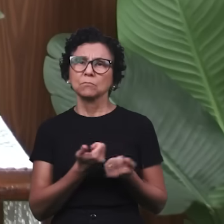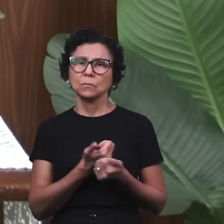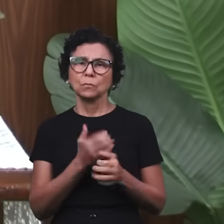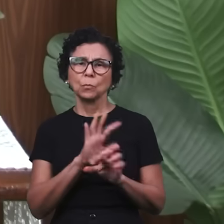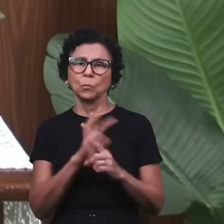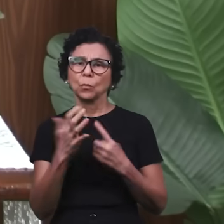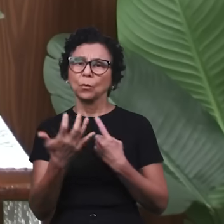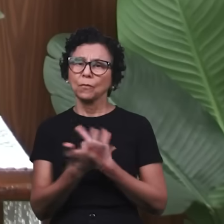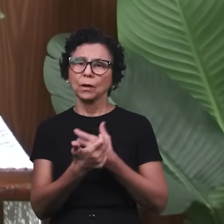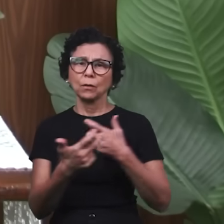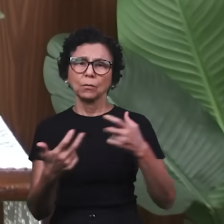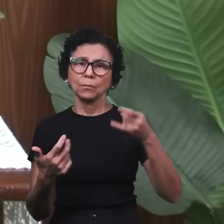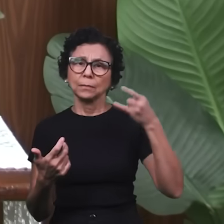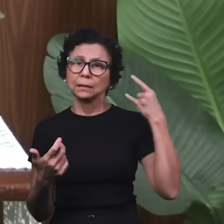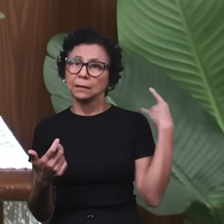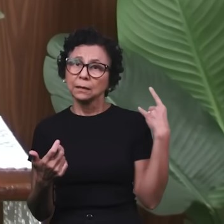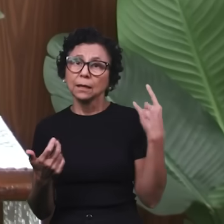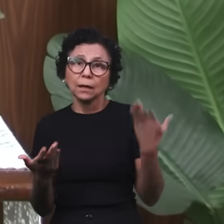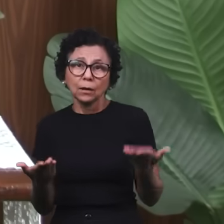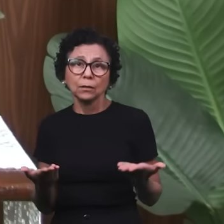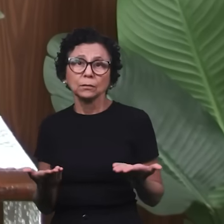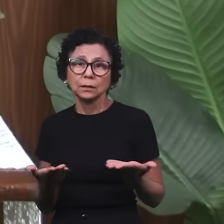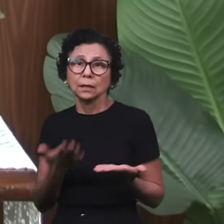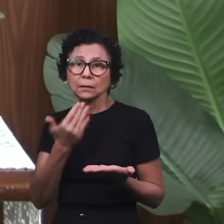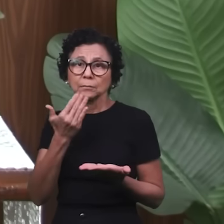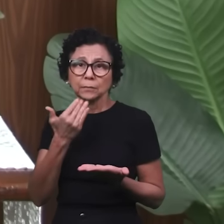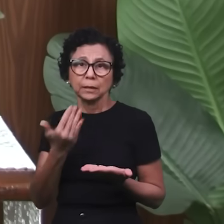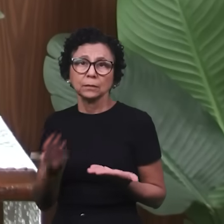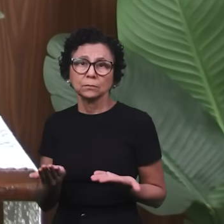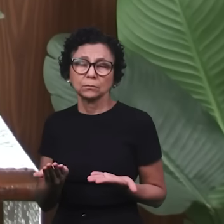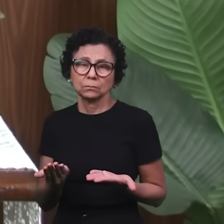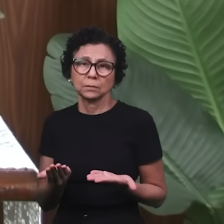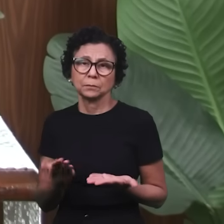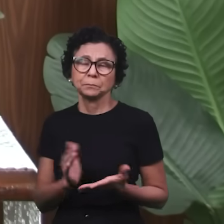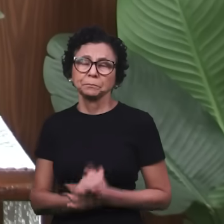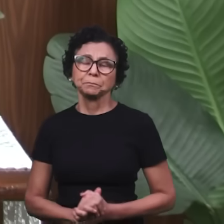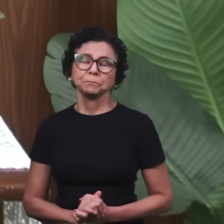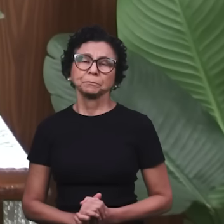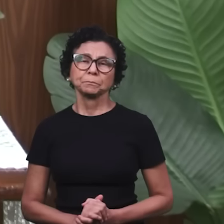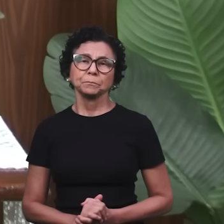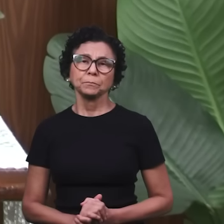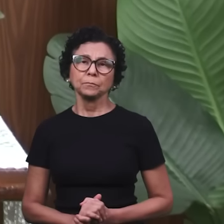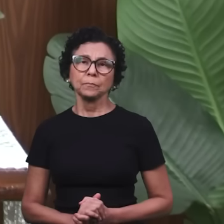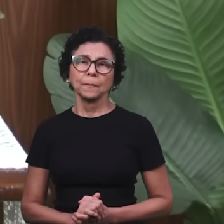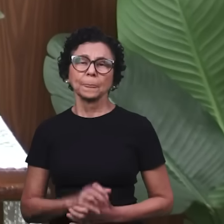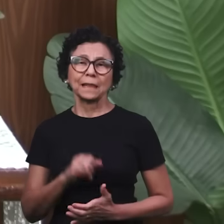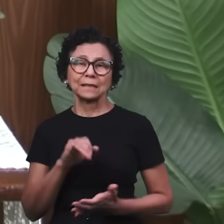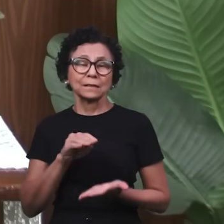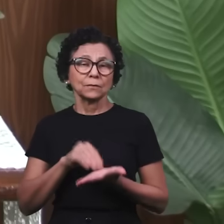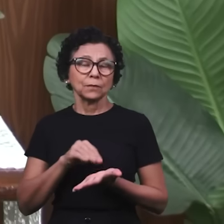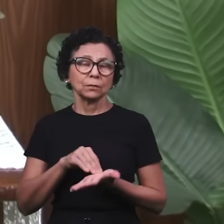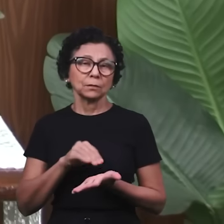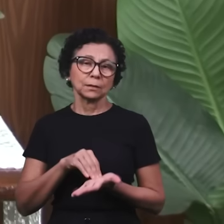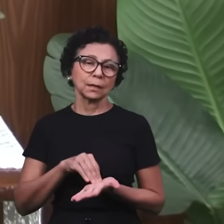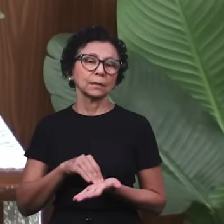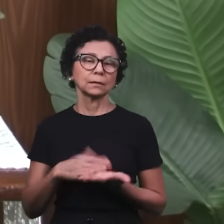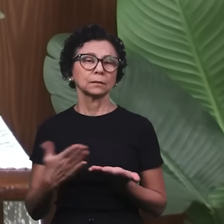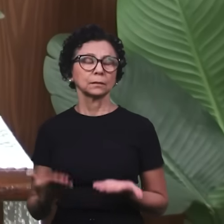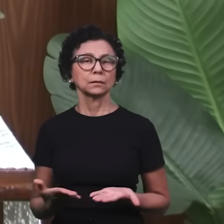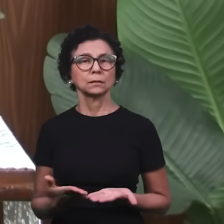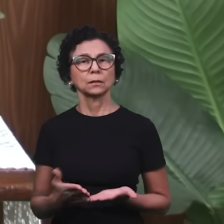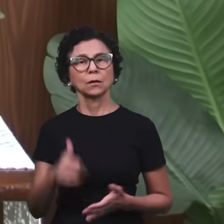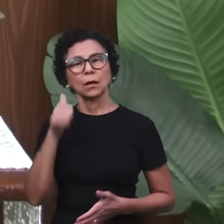faltando. Então, são boas obras que nós vemos que as irmãs estão